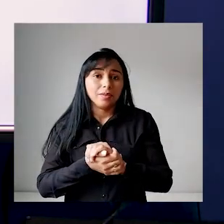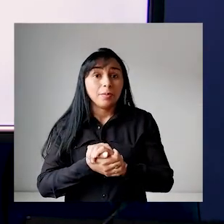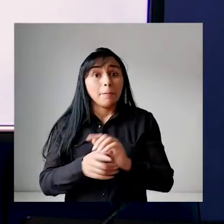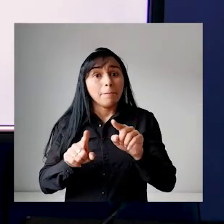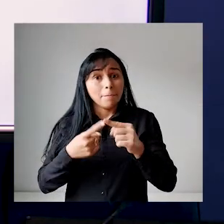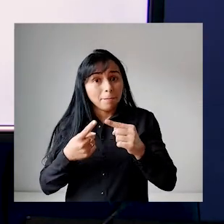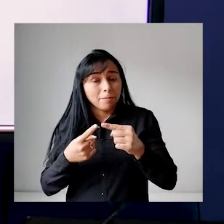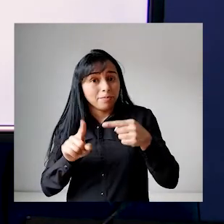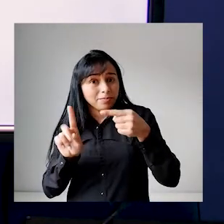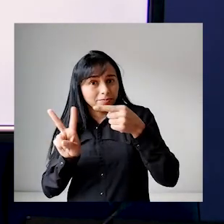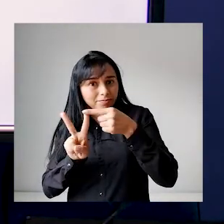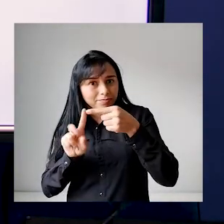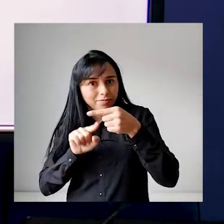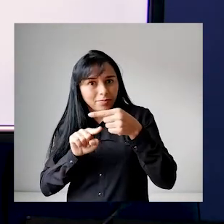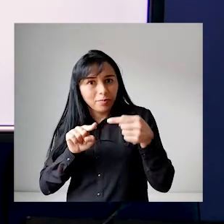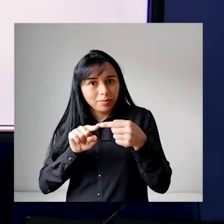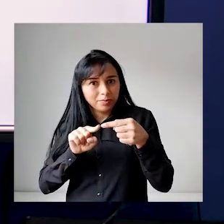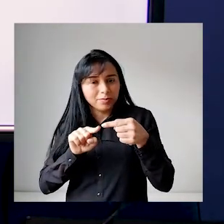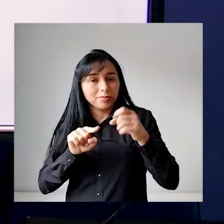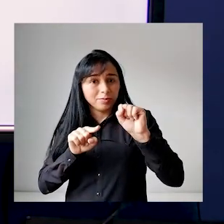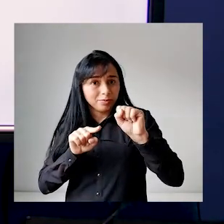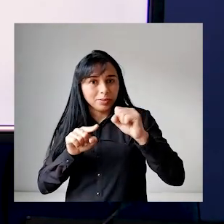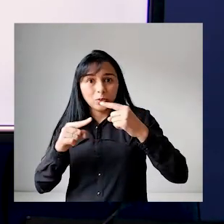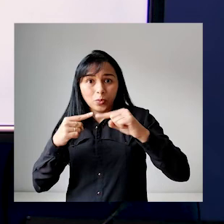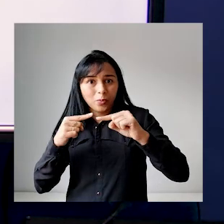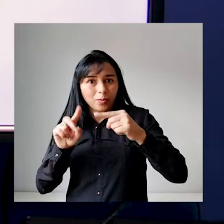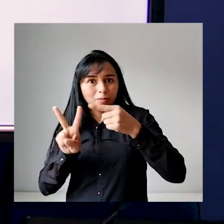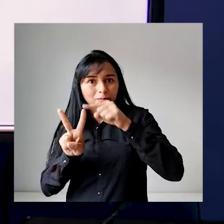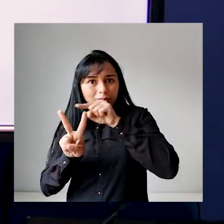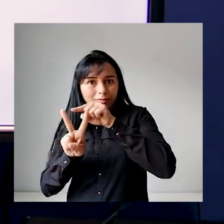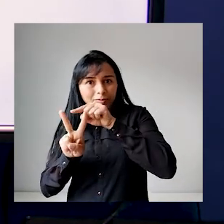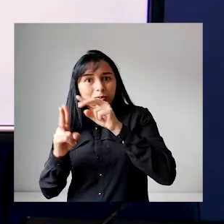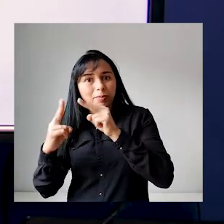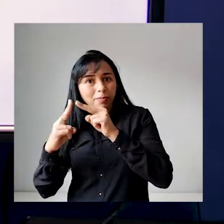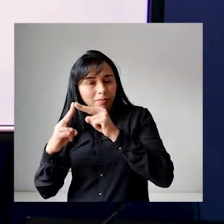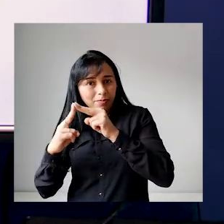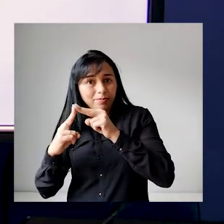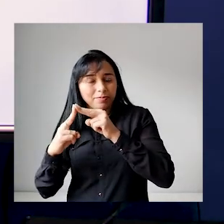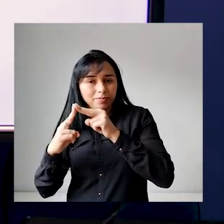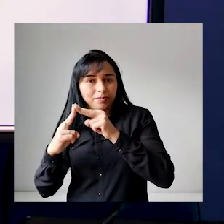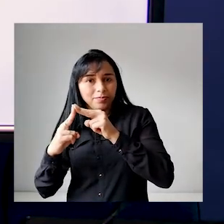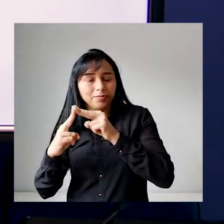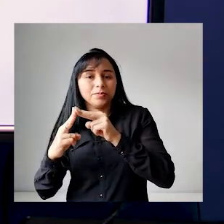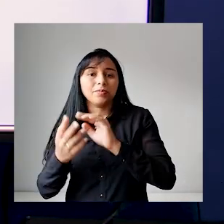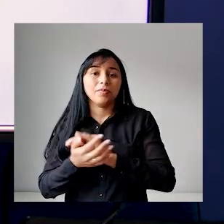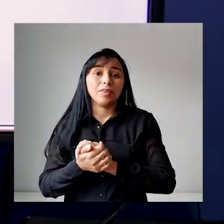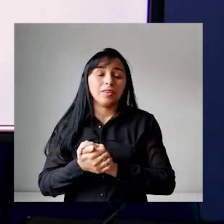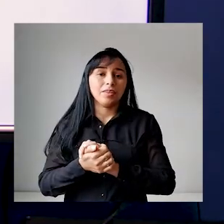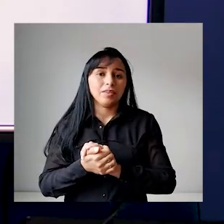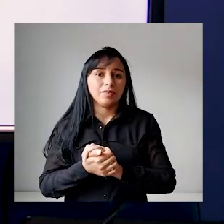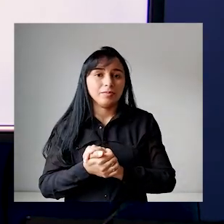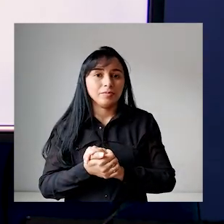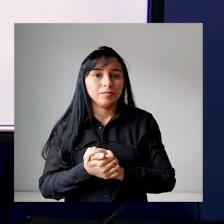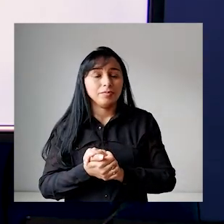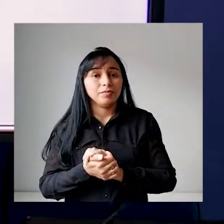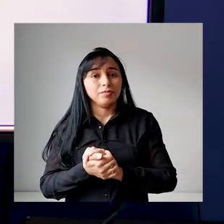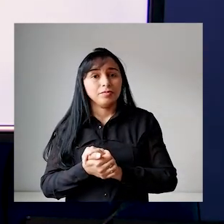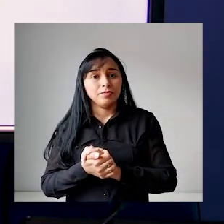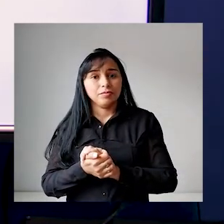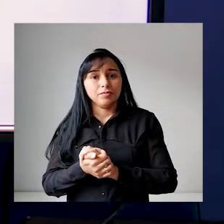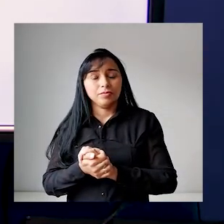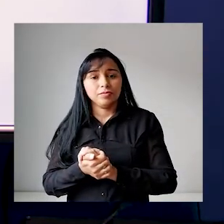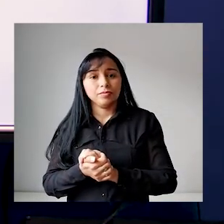Só que eu não posso fazer isso, porque daria um número negativo. E a raiz quadrada, quando ela está definida com o índice